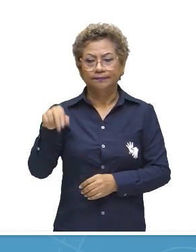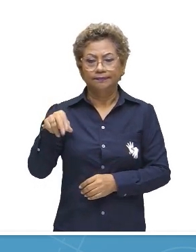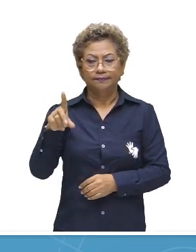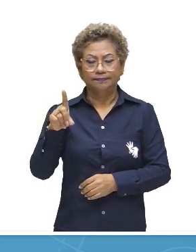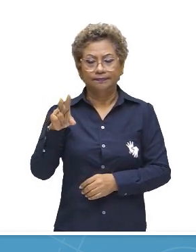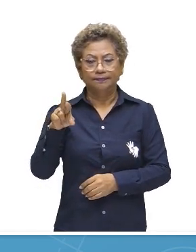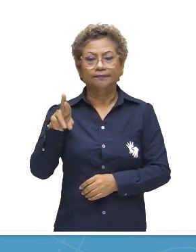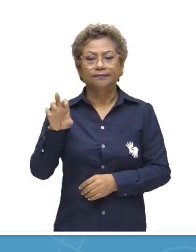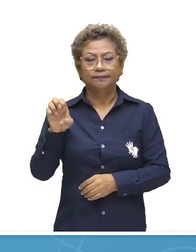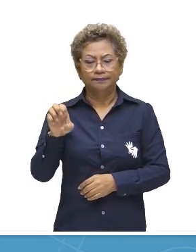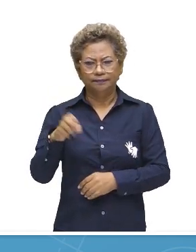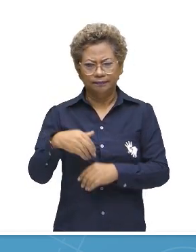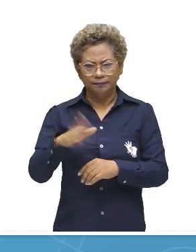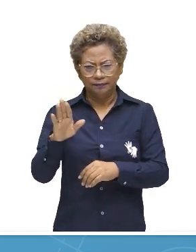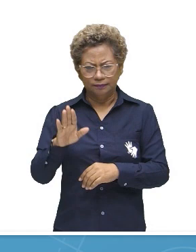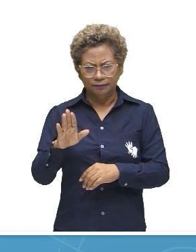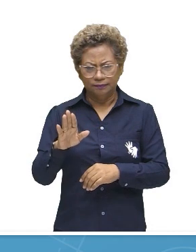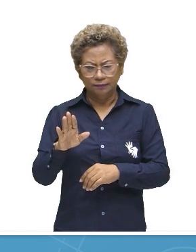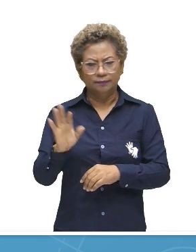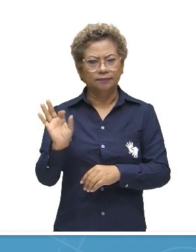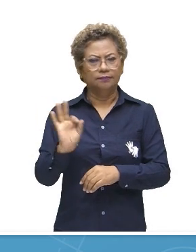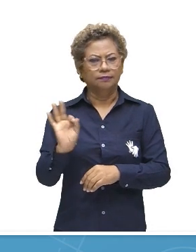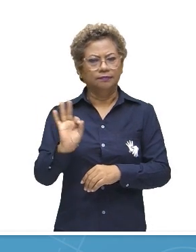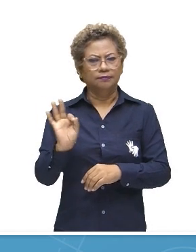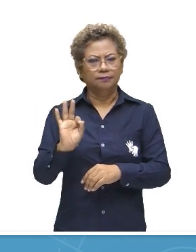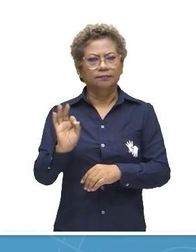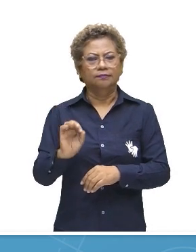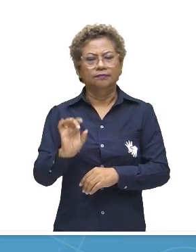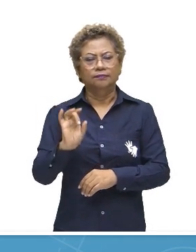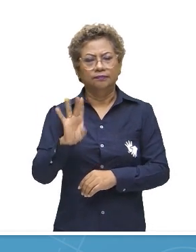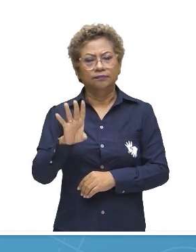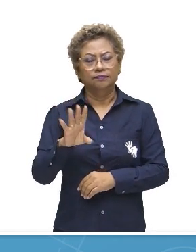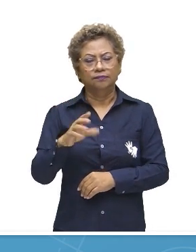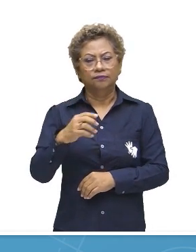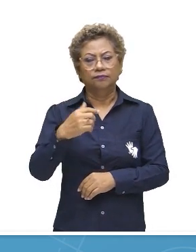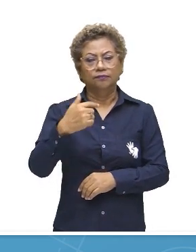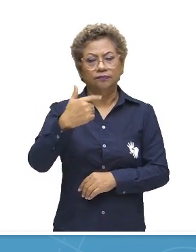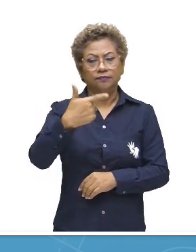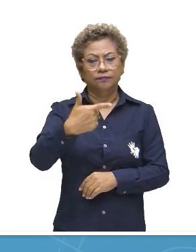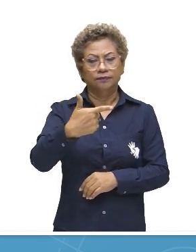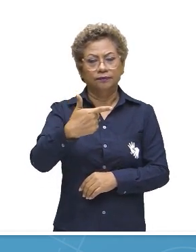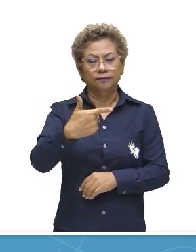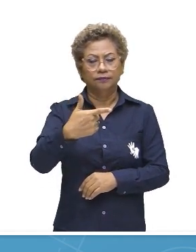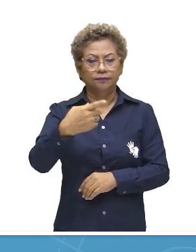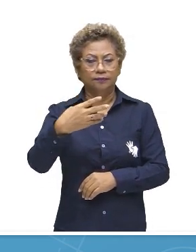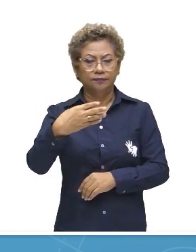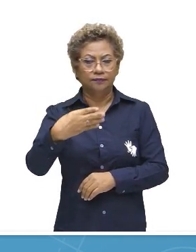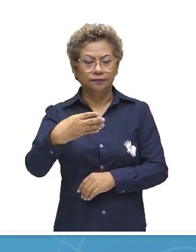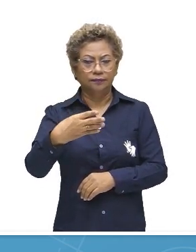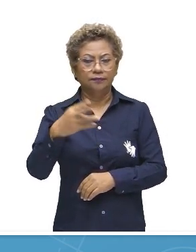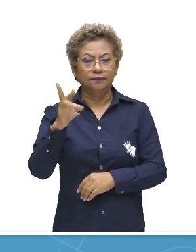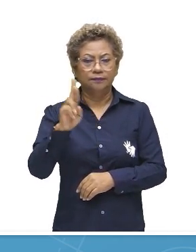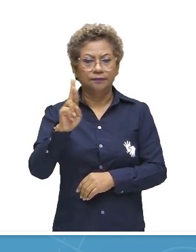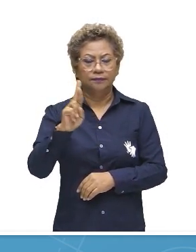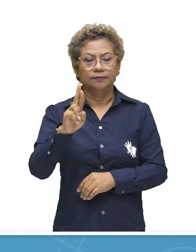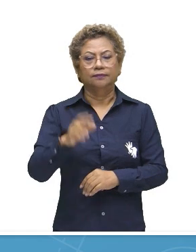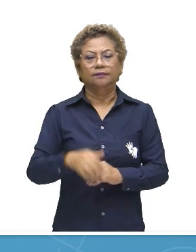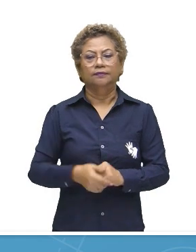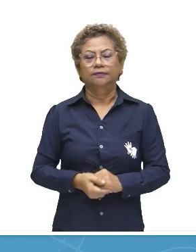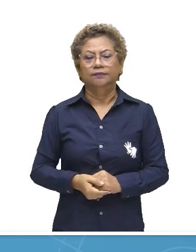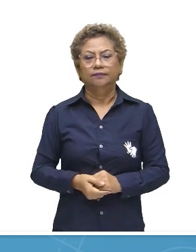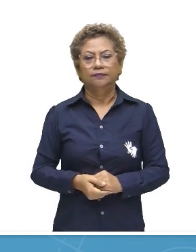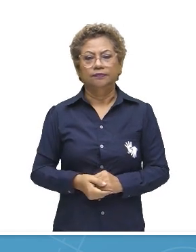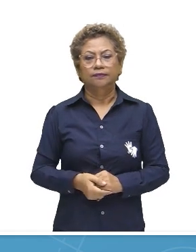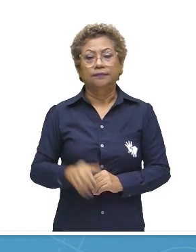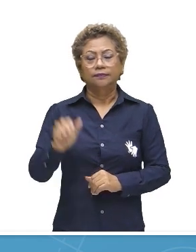né? O André recebeu 24 reais. Então, 24 reais não é a maior quantia.